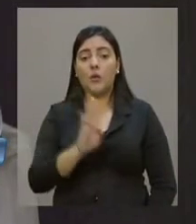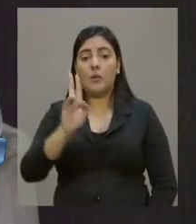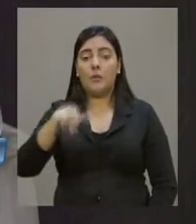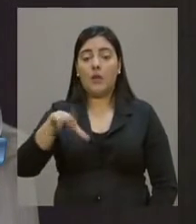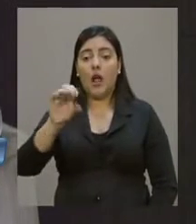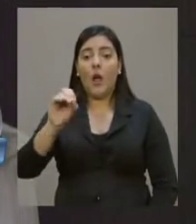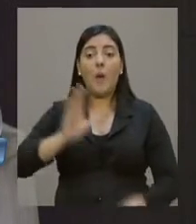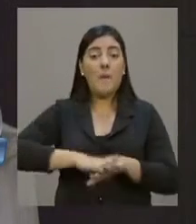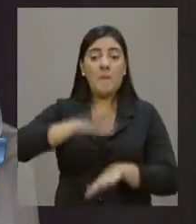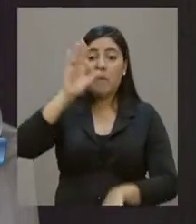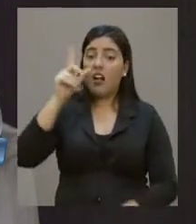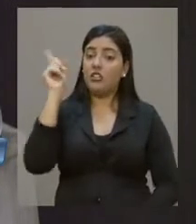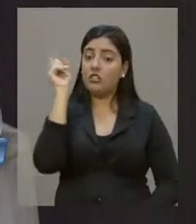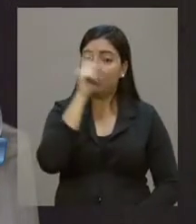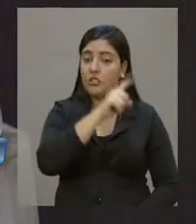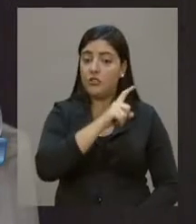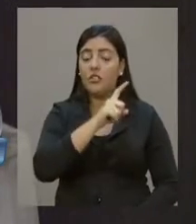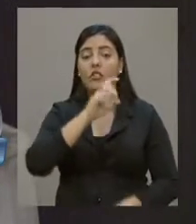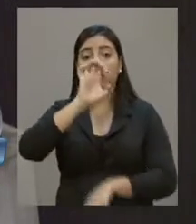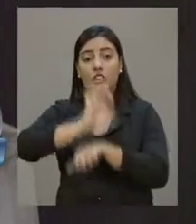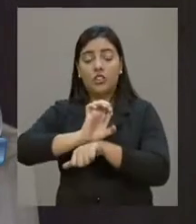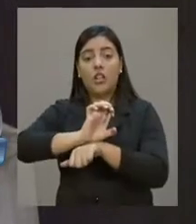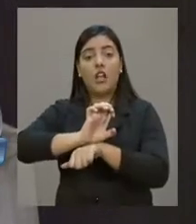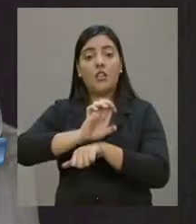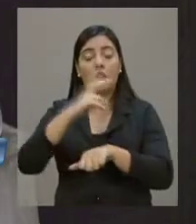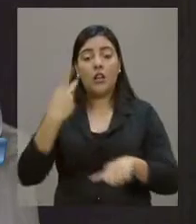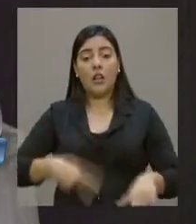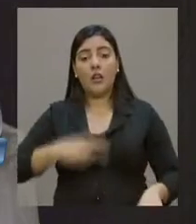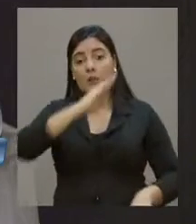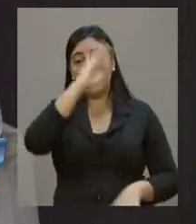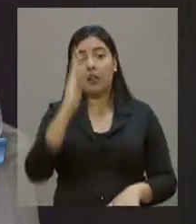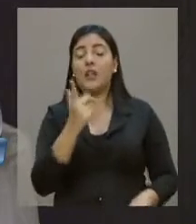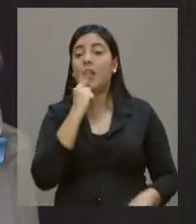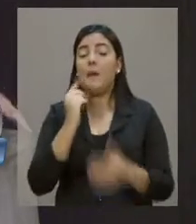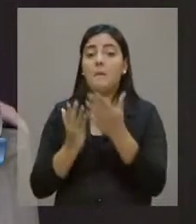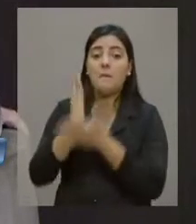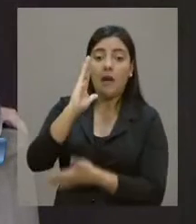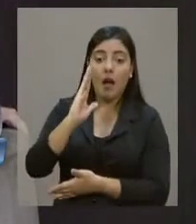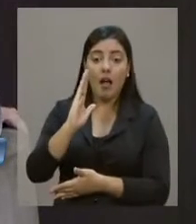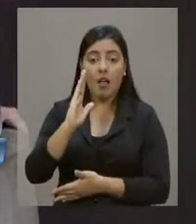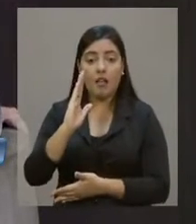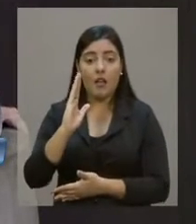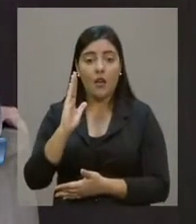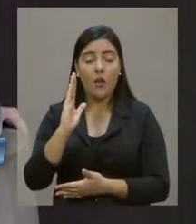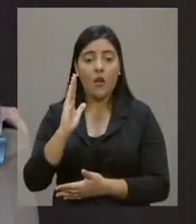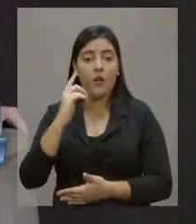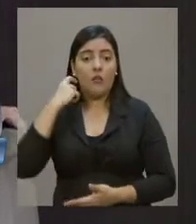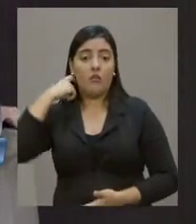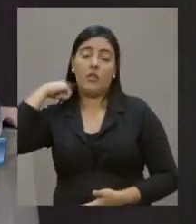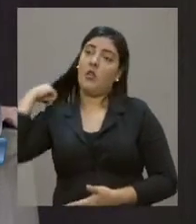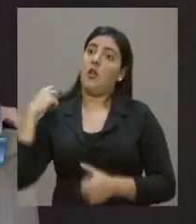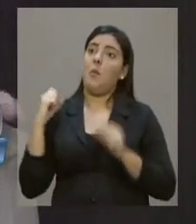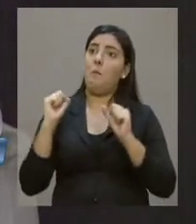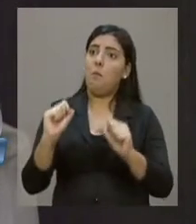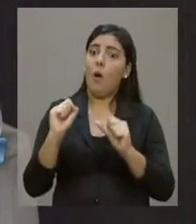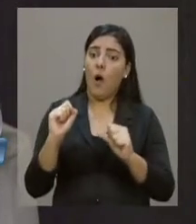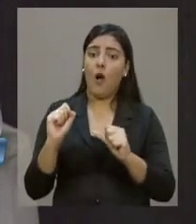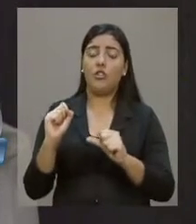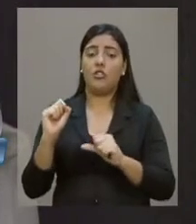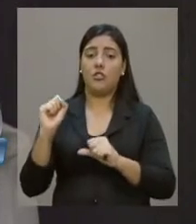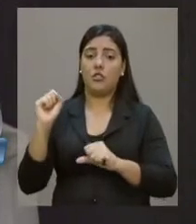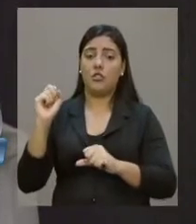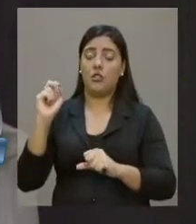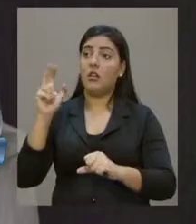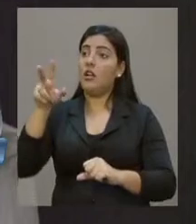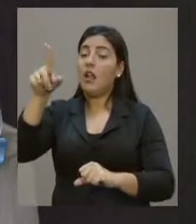mais difíceis do Estado brasileiro. E mesmo aqueles que passam por esse concurso, não é qualquer um que pode sentar